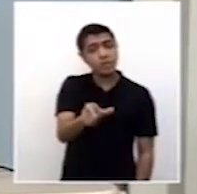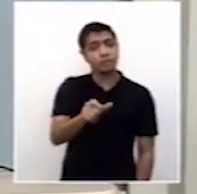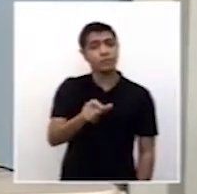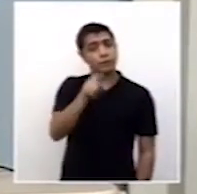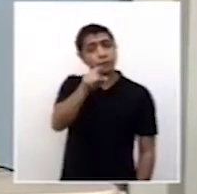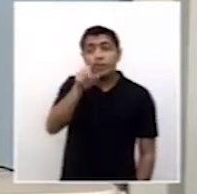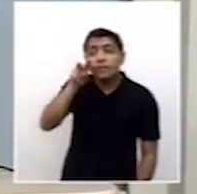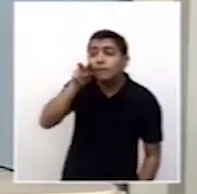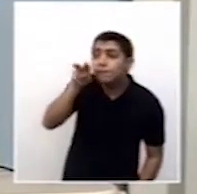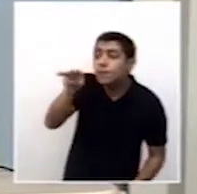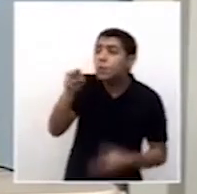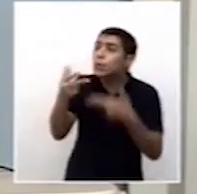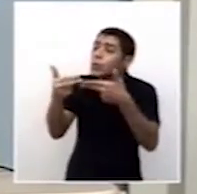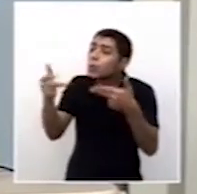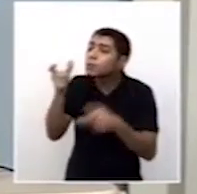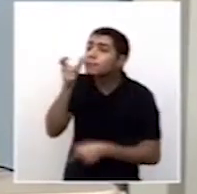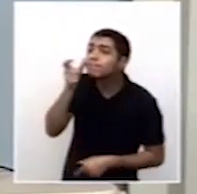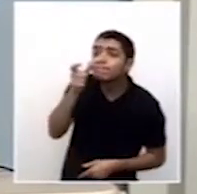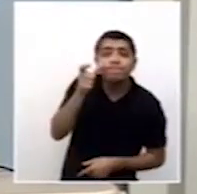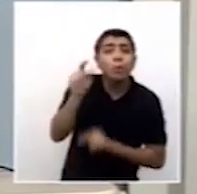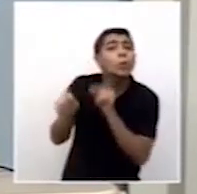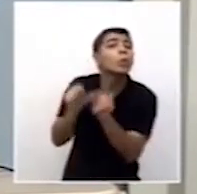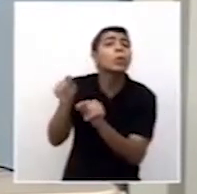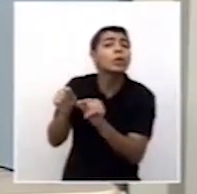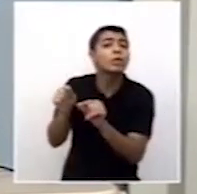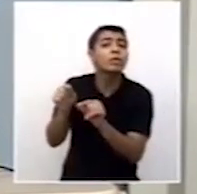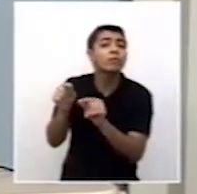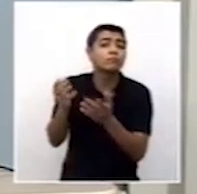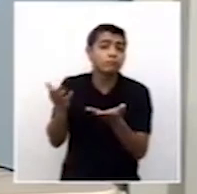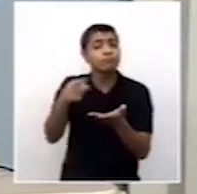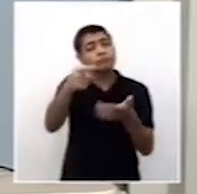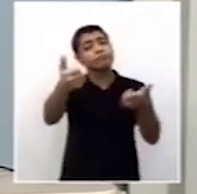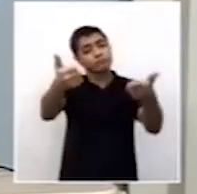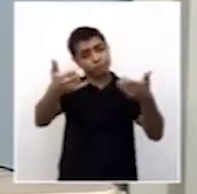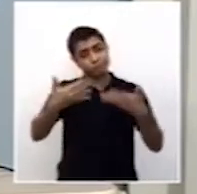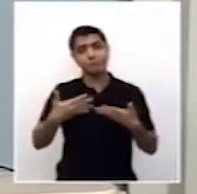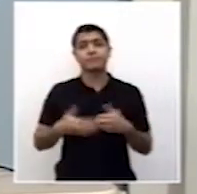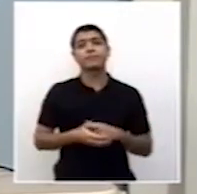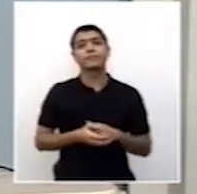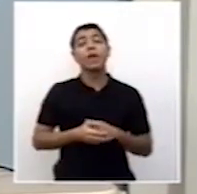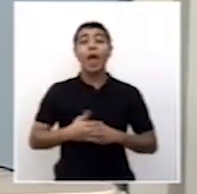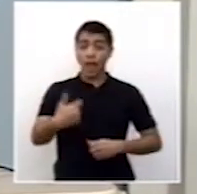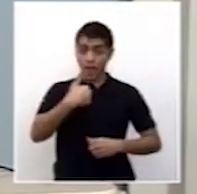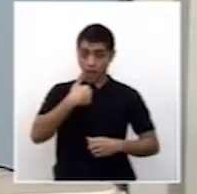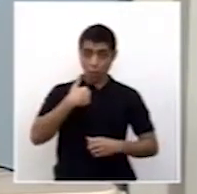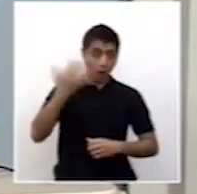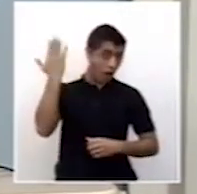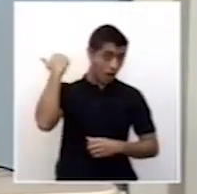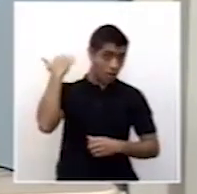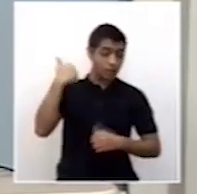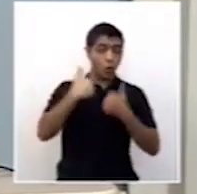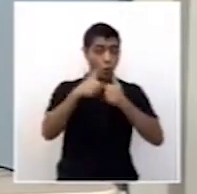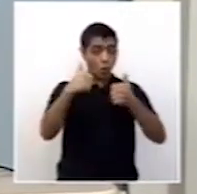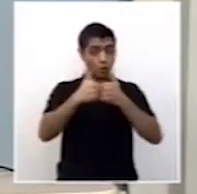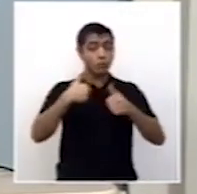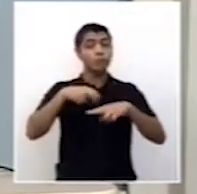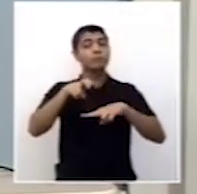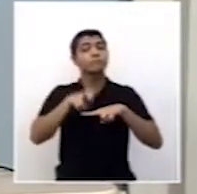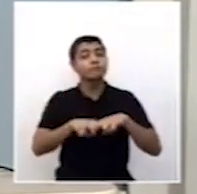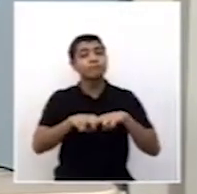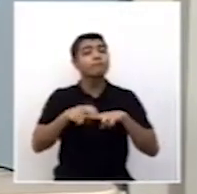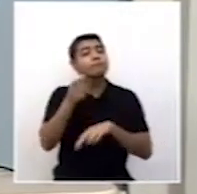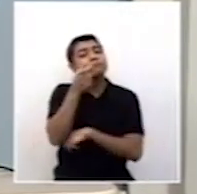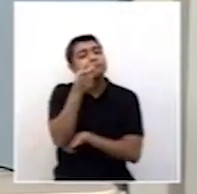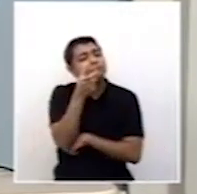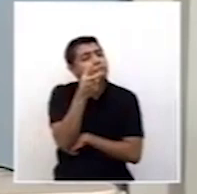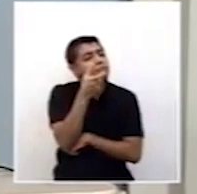no ônibus, tem essa senhora. O que aconteceu? Eu, sentada, observando o que está acontecendo. Então, você